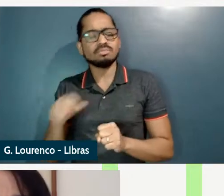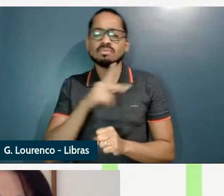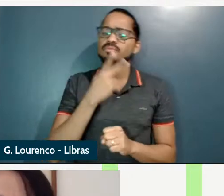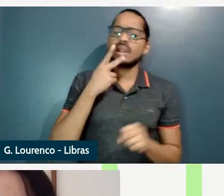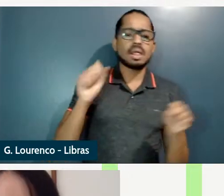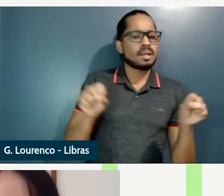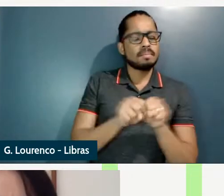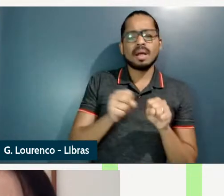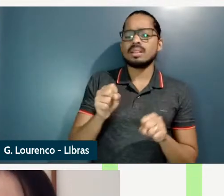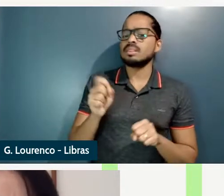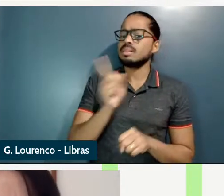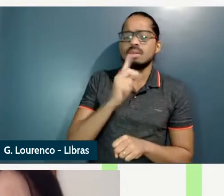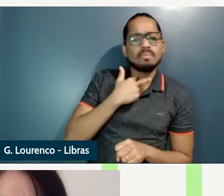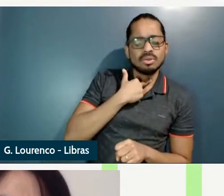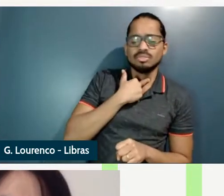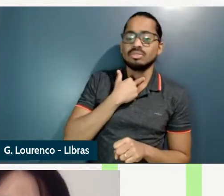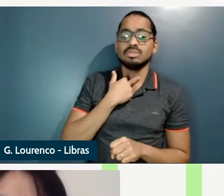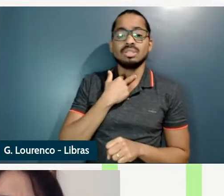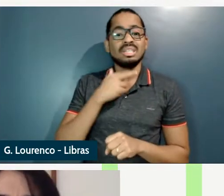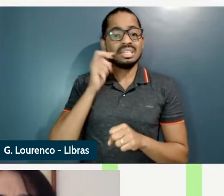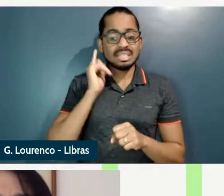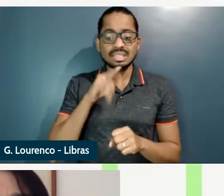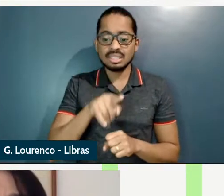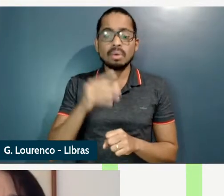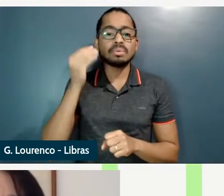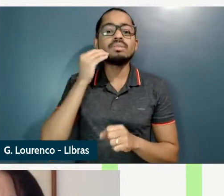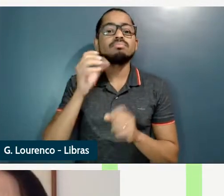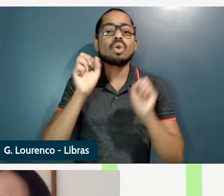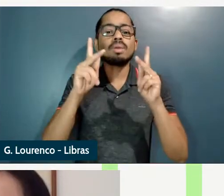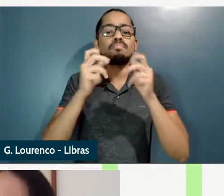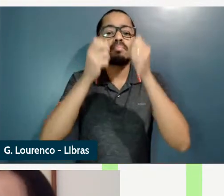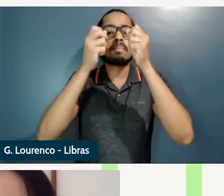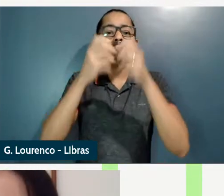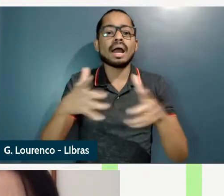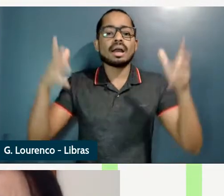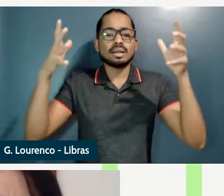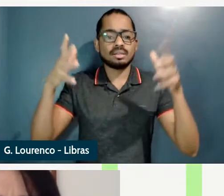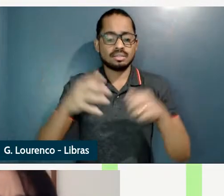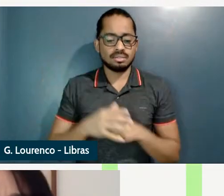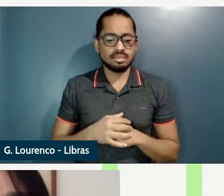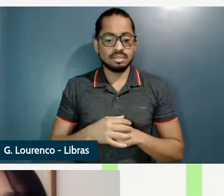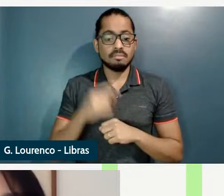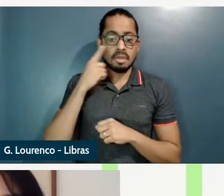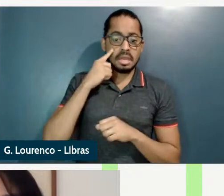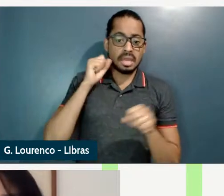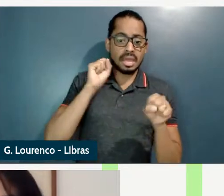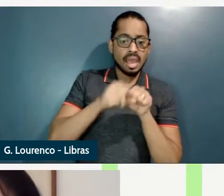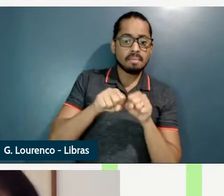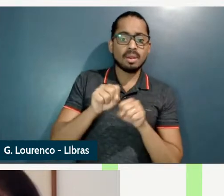a manifestação da disposição de quebrar ela pode ser vista então